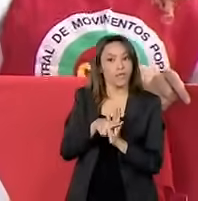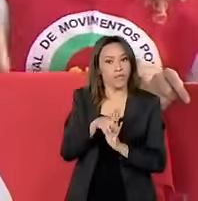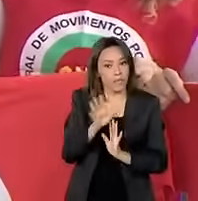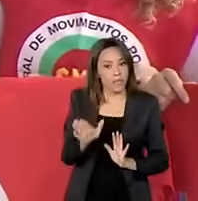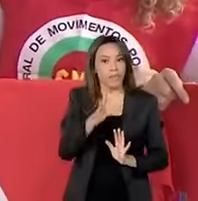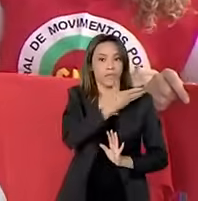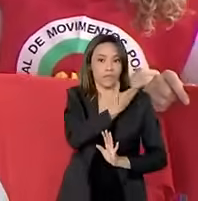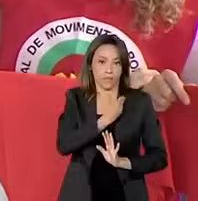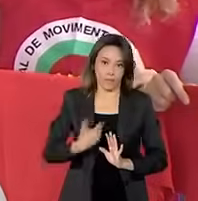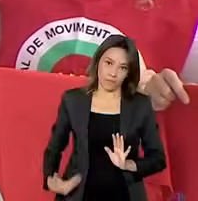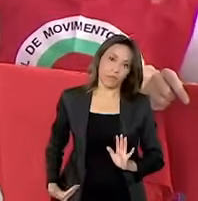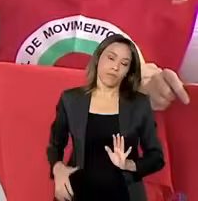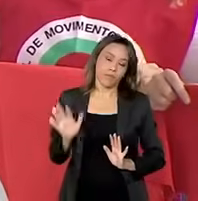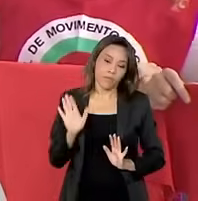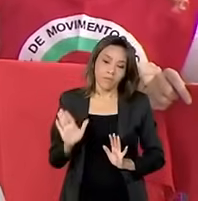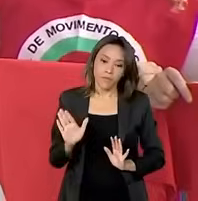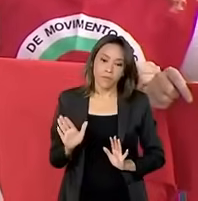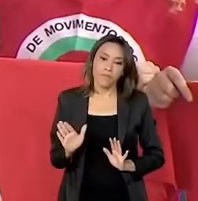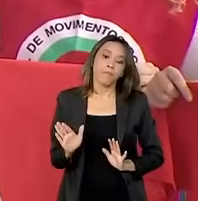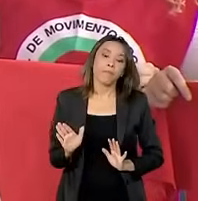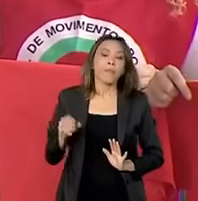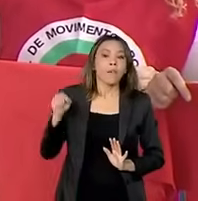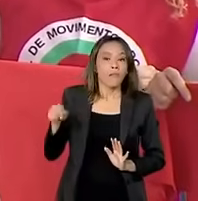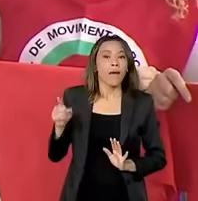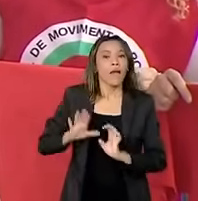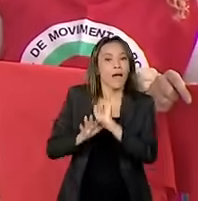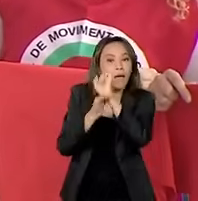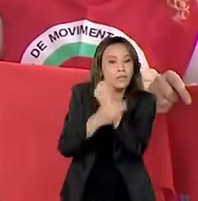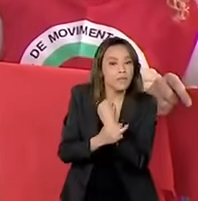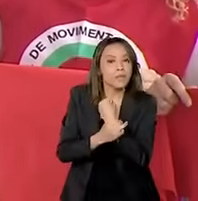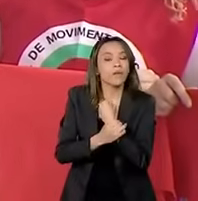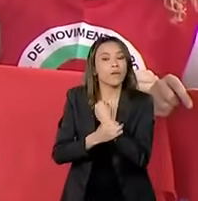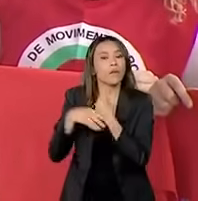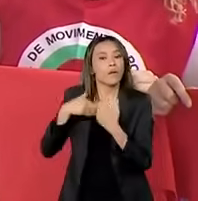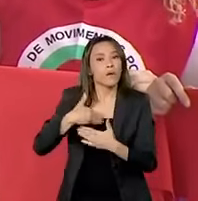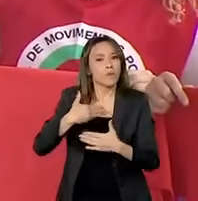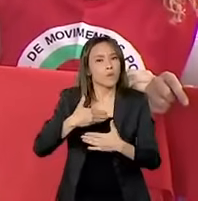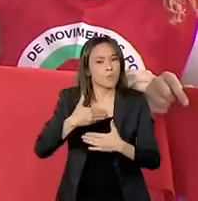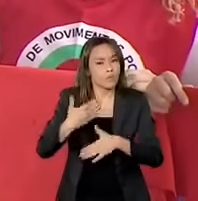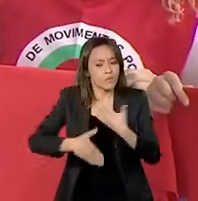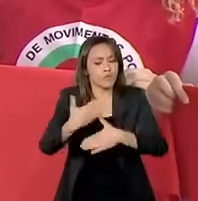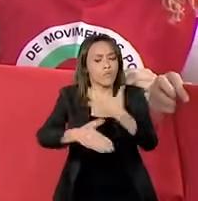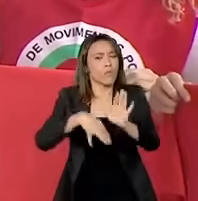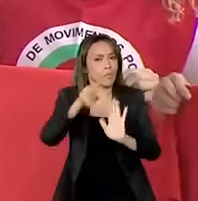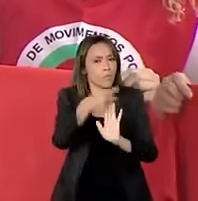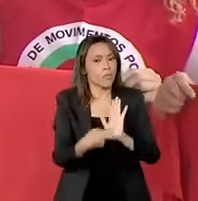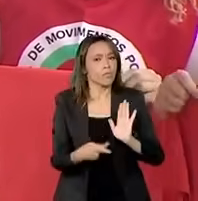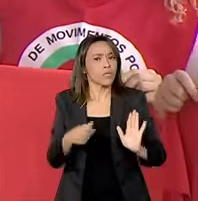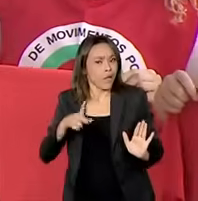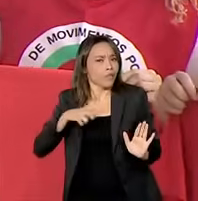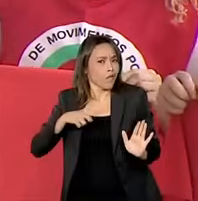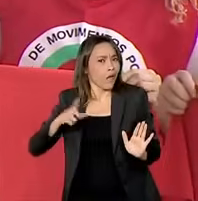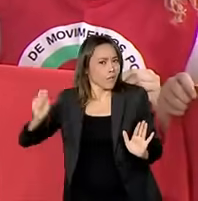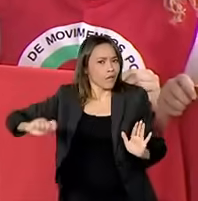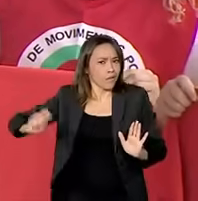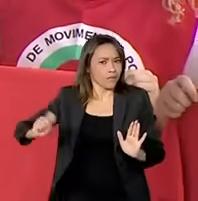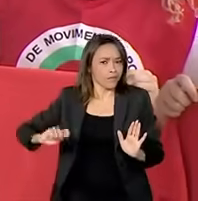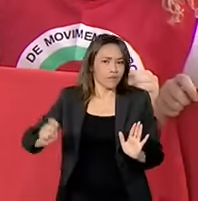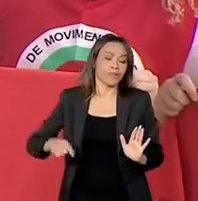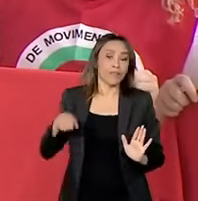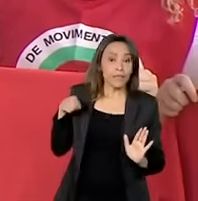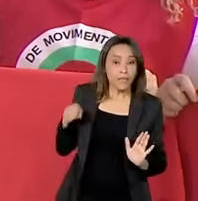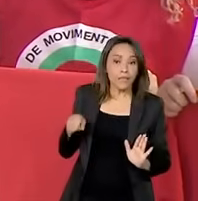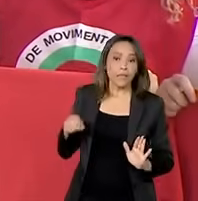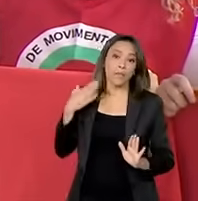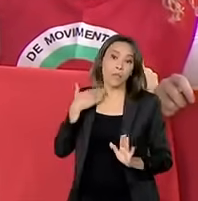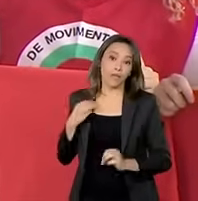continue para garantir o andamento dos nossos projetos, que ela tenha estrutura para isso, garantir que ela esteja na